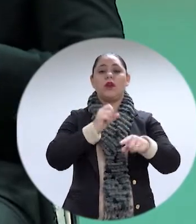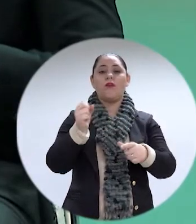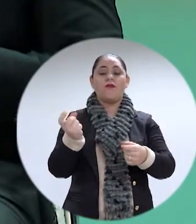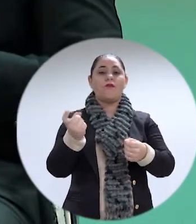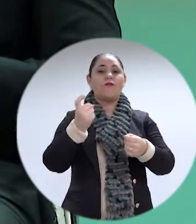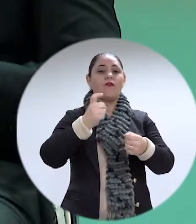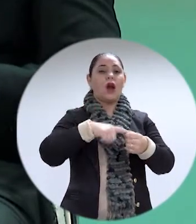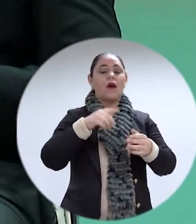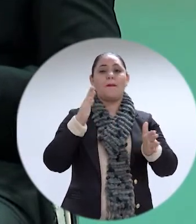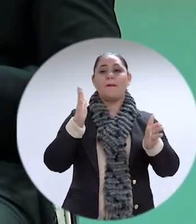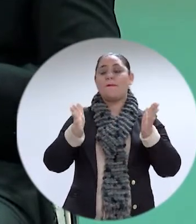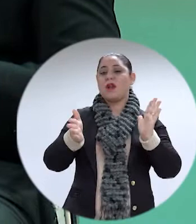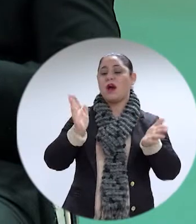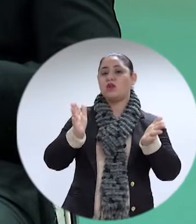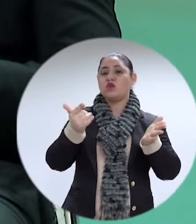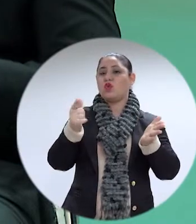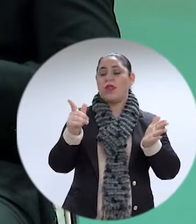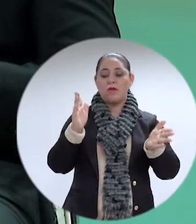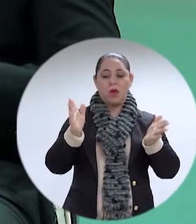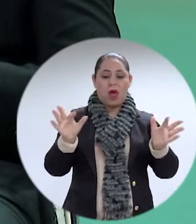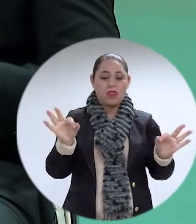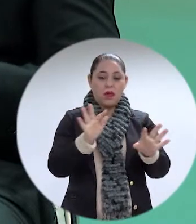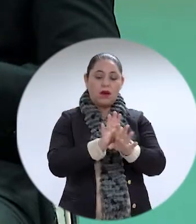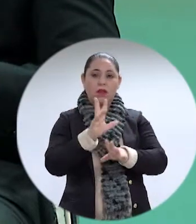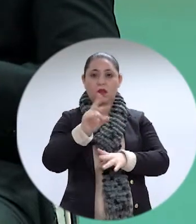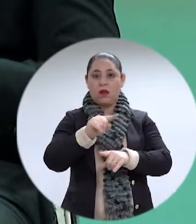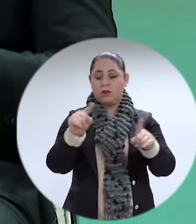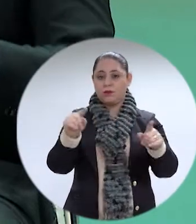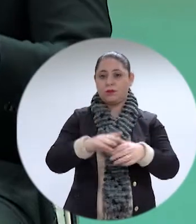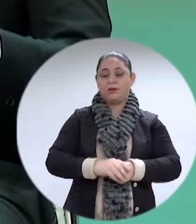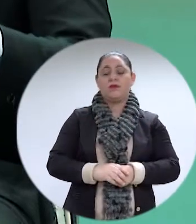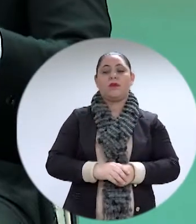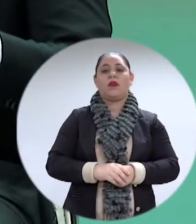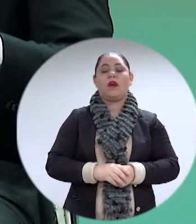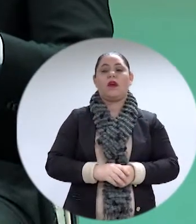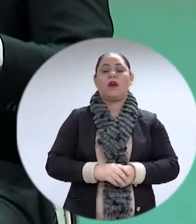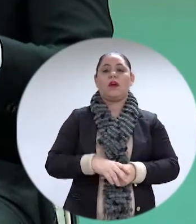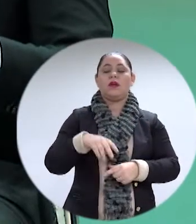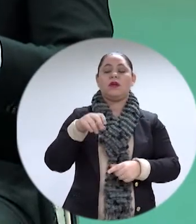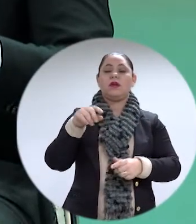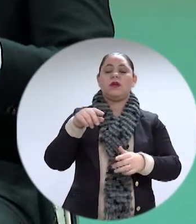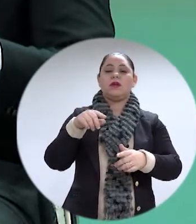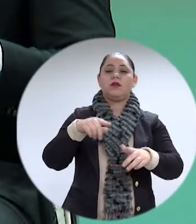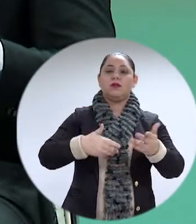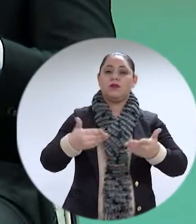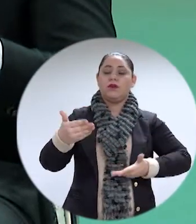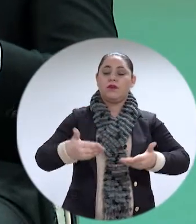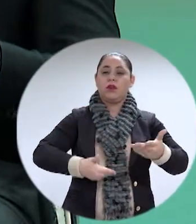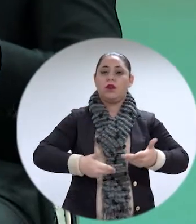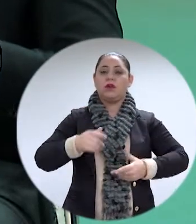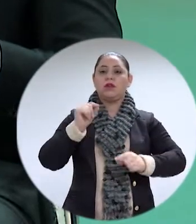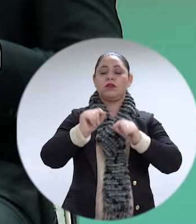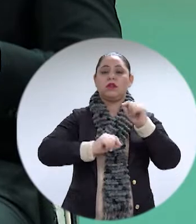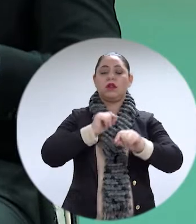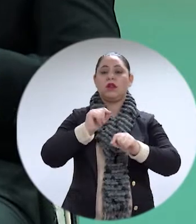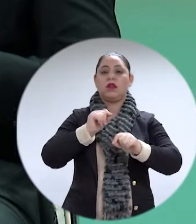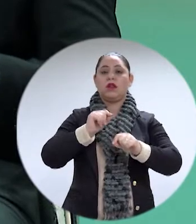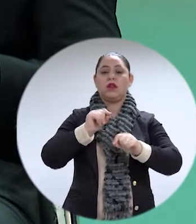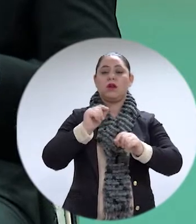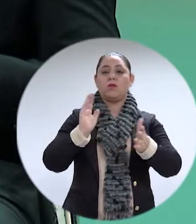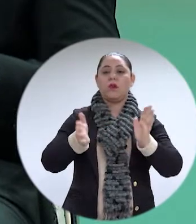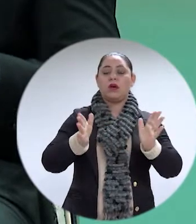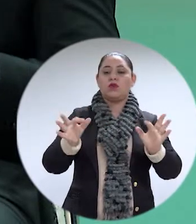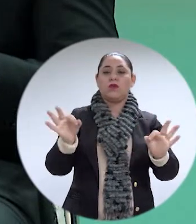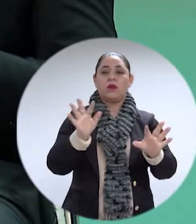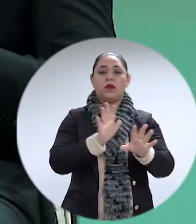servidores que serão contratados por prazo indeterminado, carreira típica de Estado e servidores que serão contratados